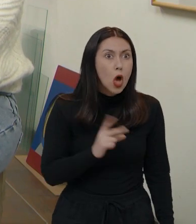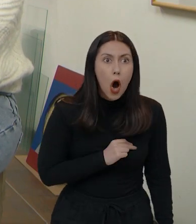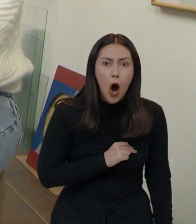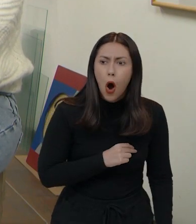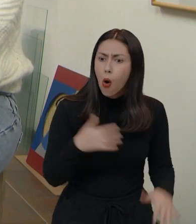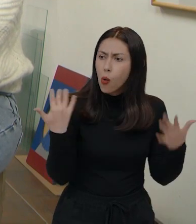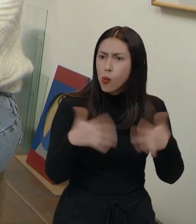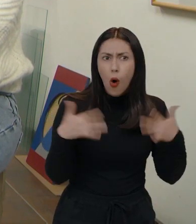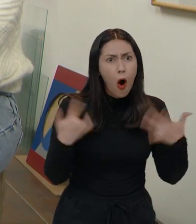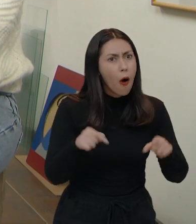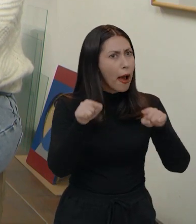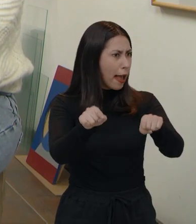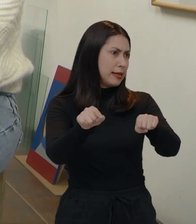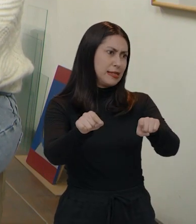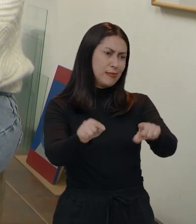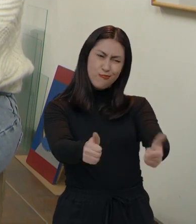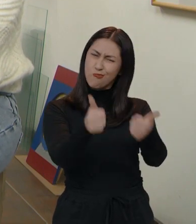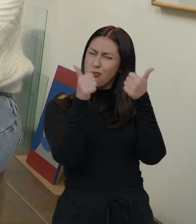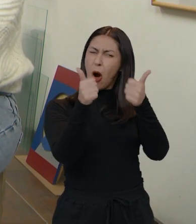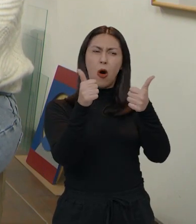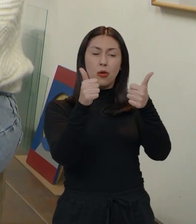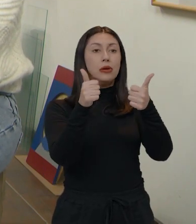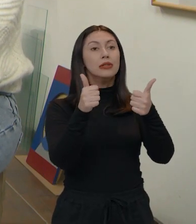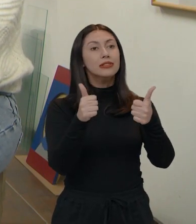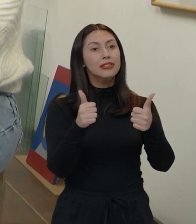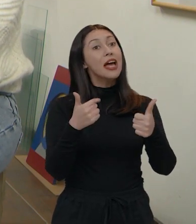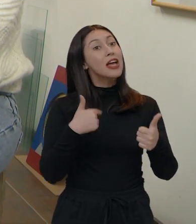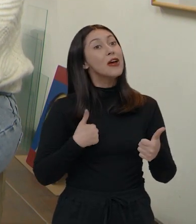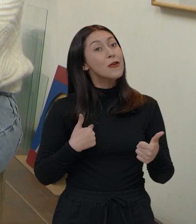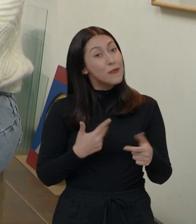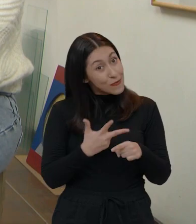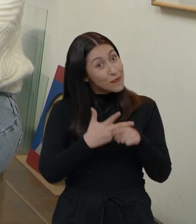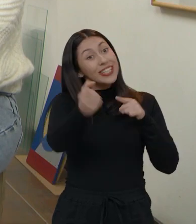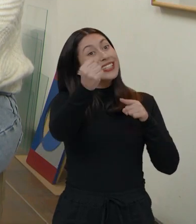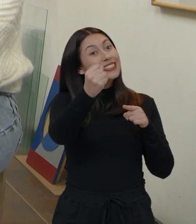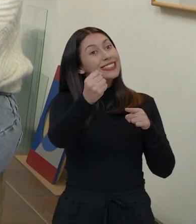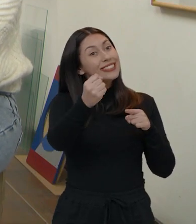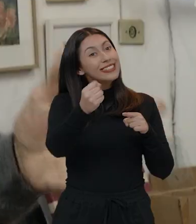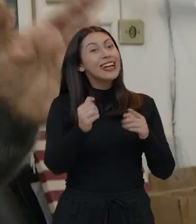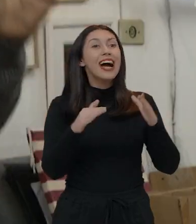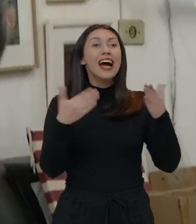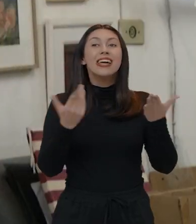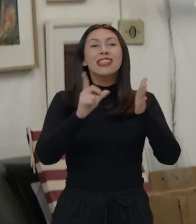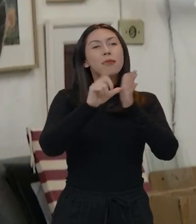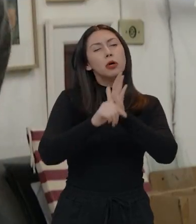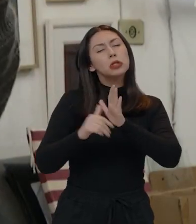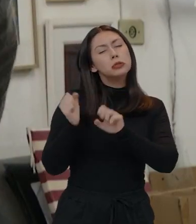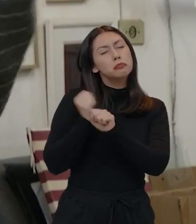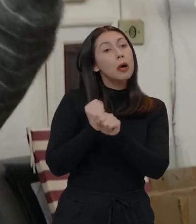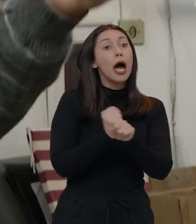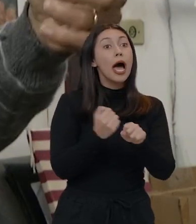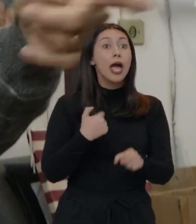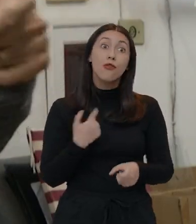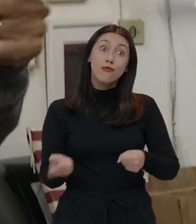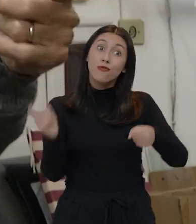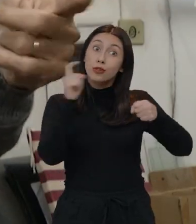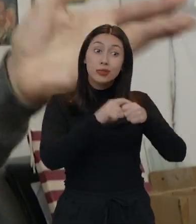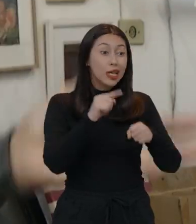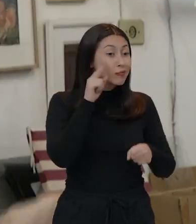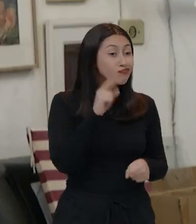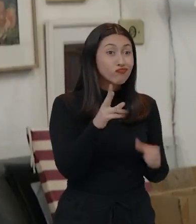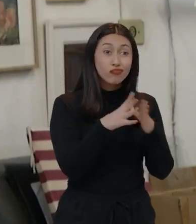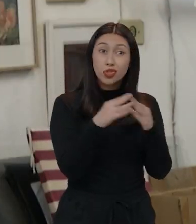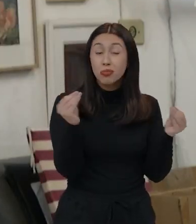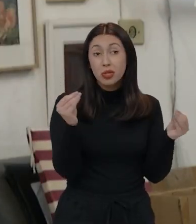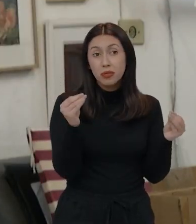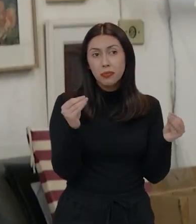nossa, tem que ser esse painel. E eu ganhei o concurso, eu fiz o painel. Aí depois o tempo passou, eu voltei lá para ver se o painel estava lá. Não